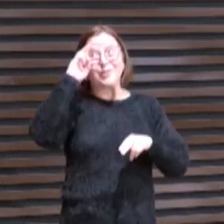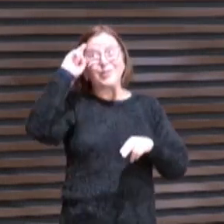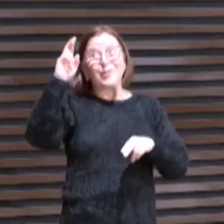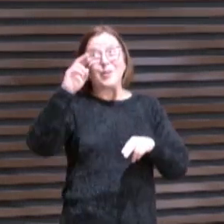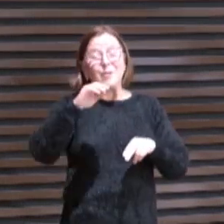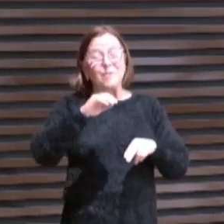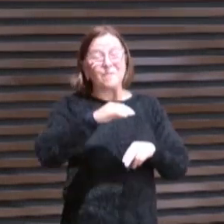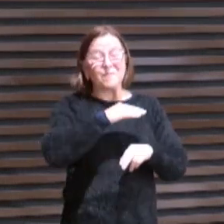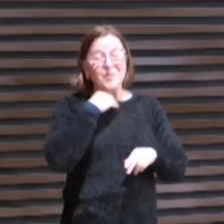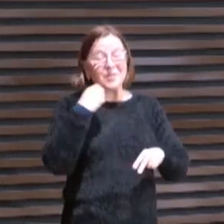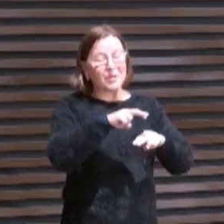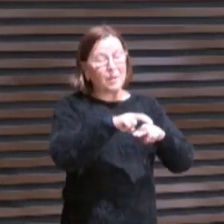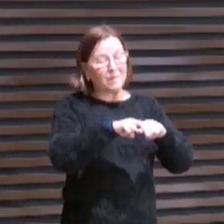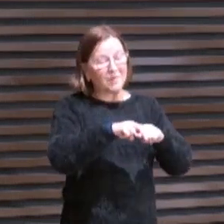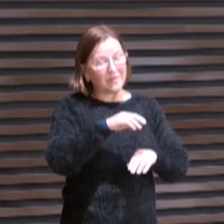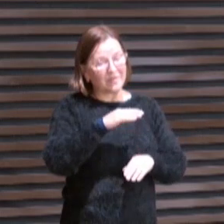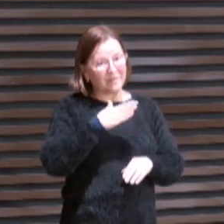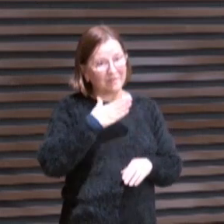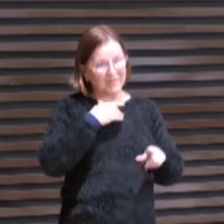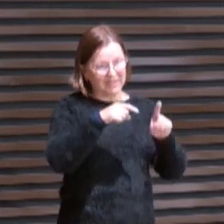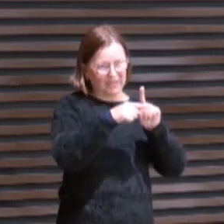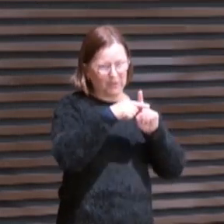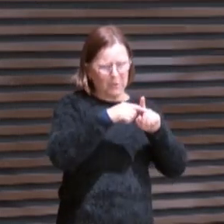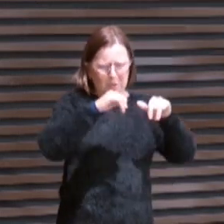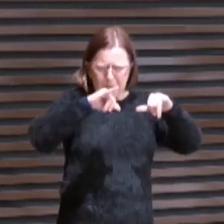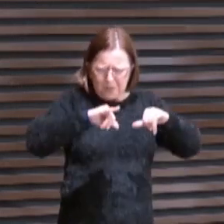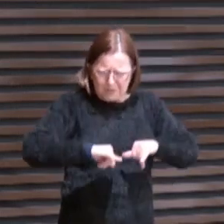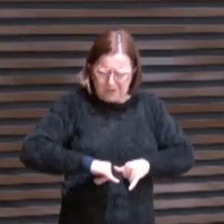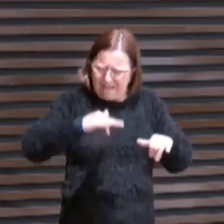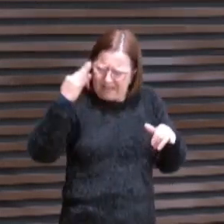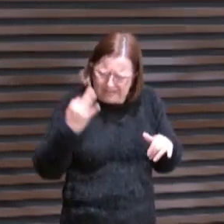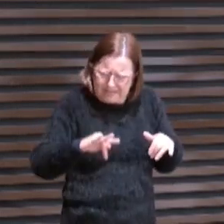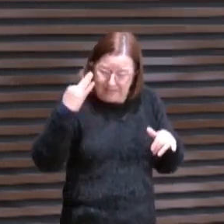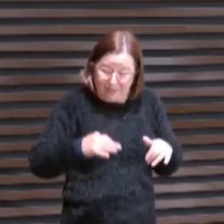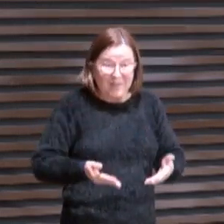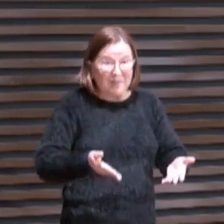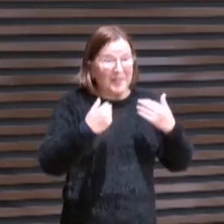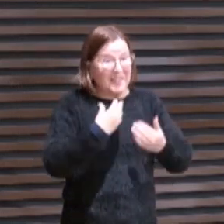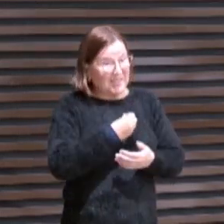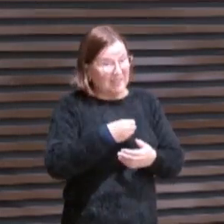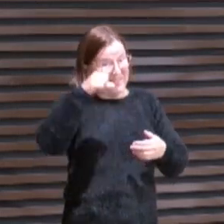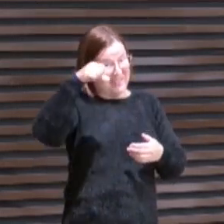ali sofrendo em dor cruel, me deste vida e luz,